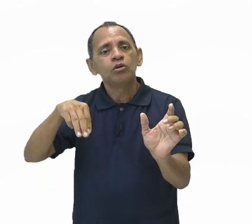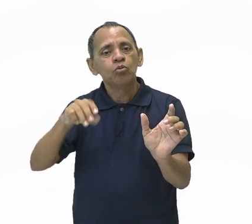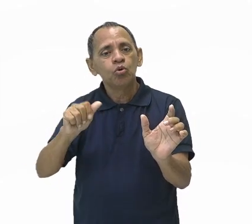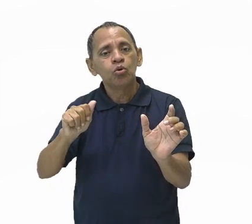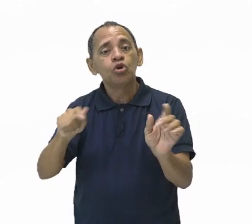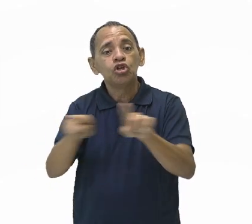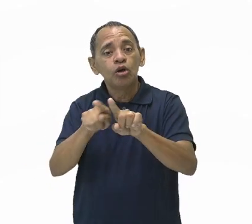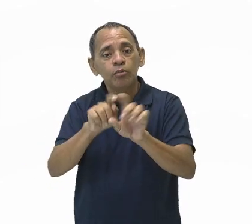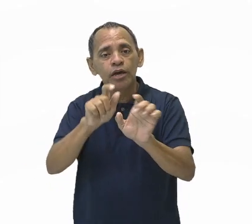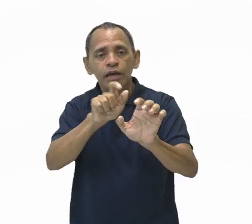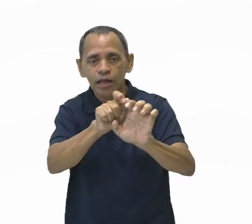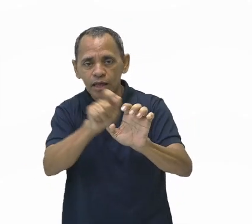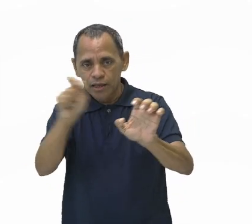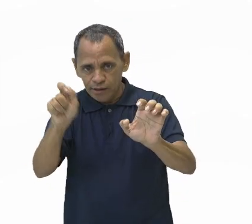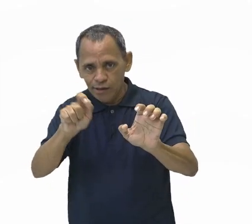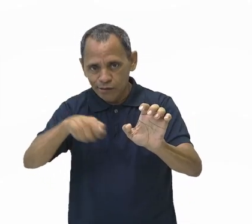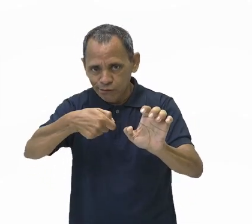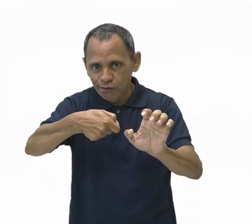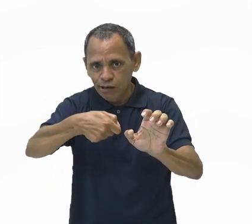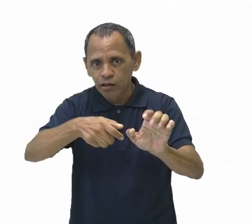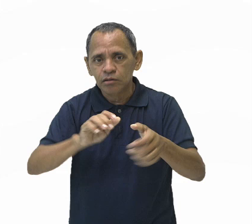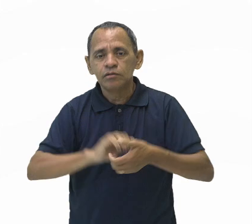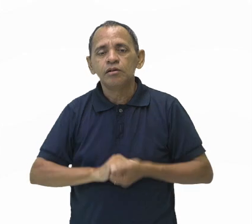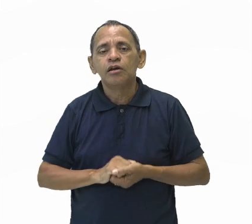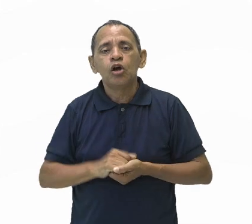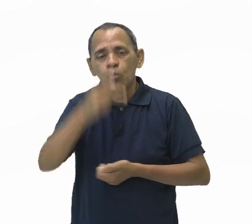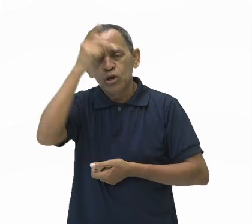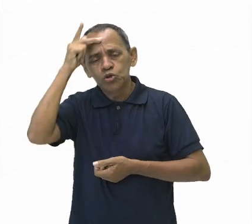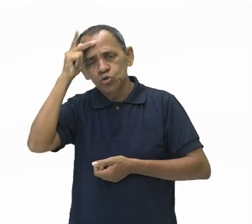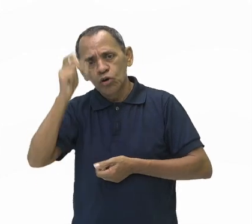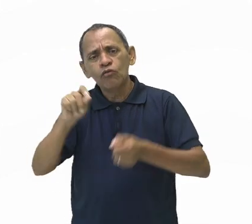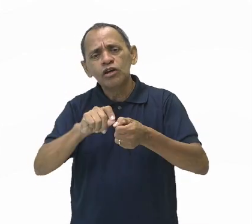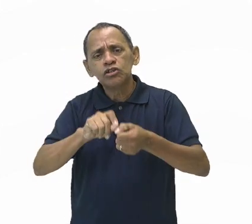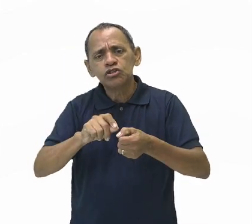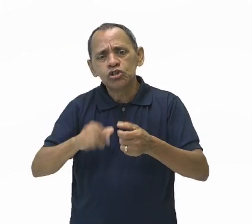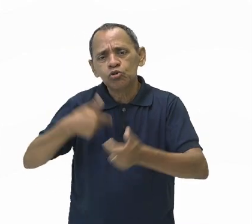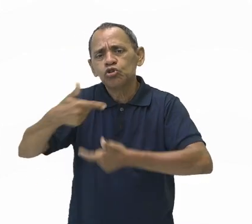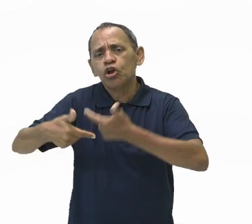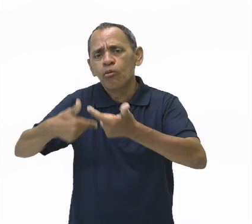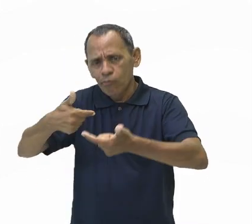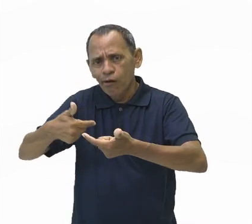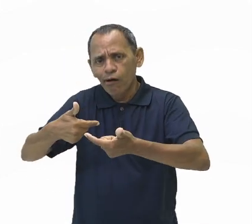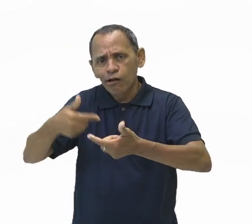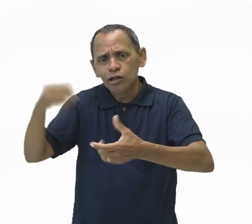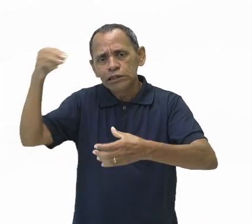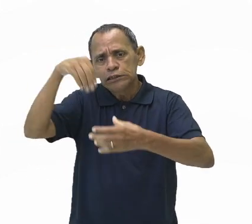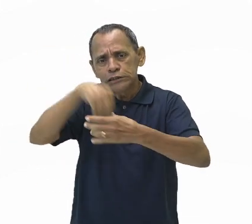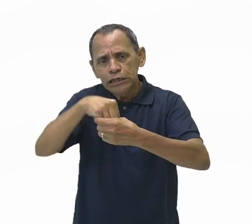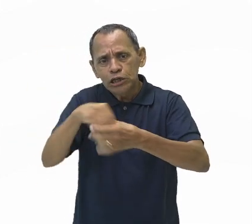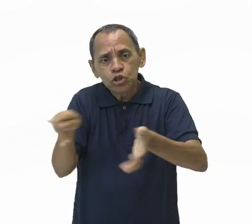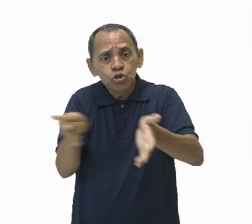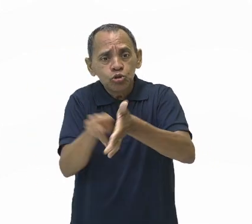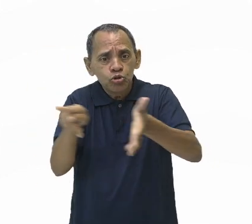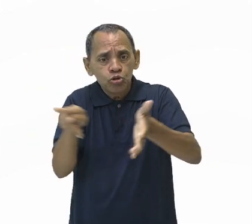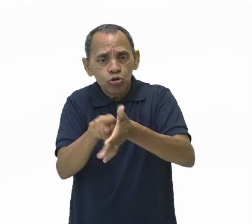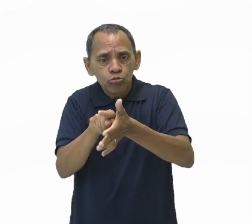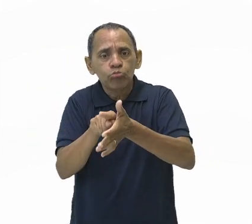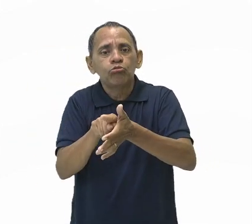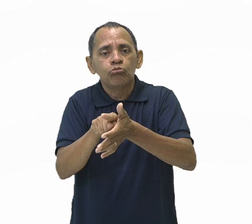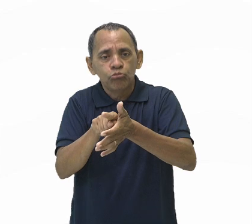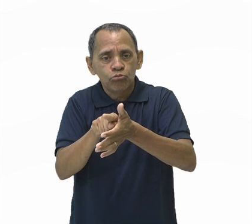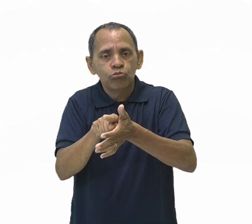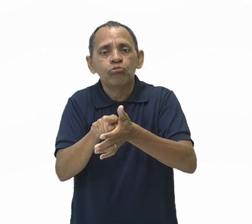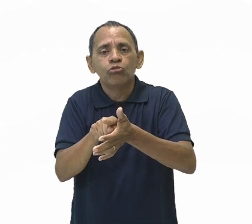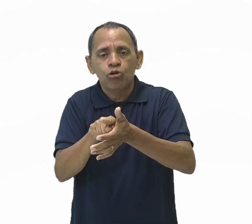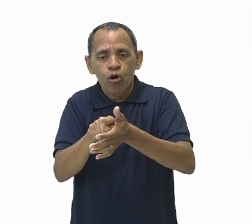está vendo uma imagem de uma pessoa que está realizando um trabalho dentro dos seus próprios